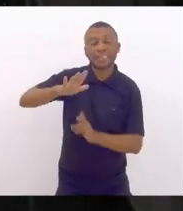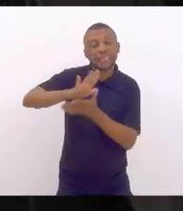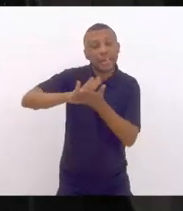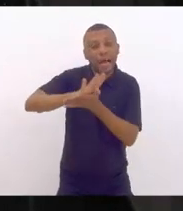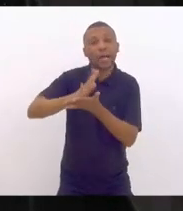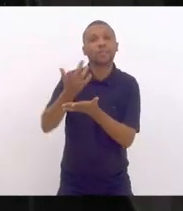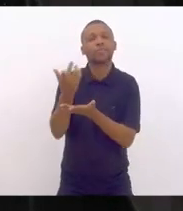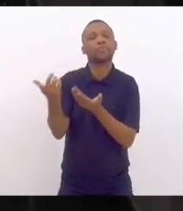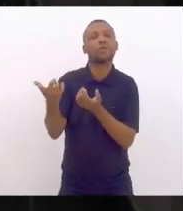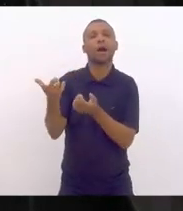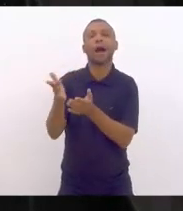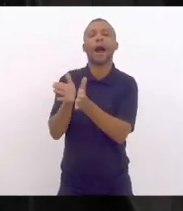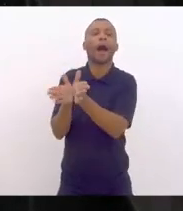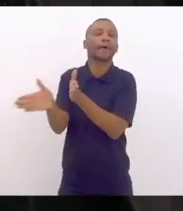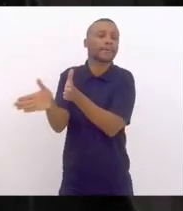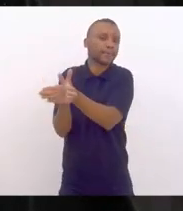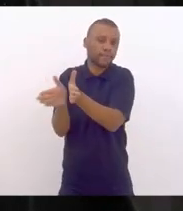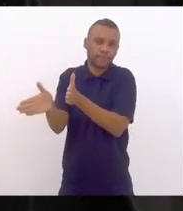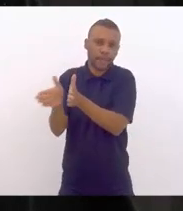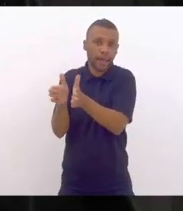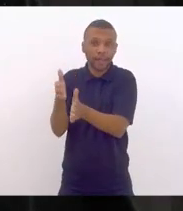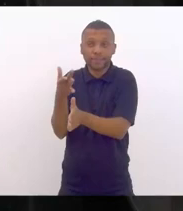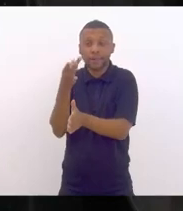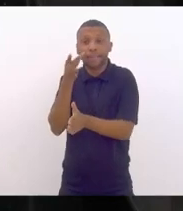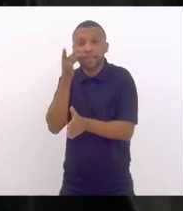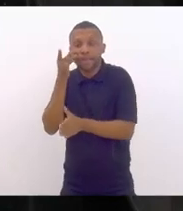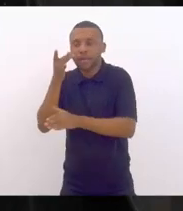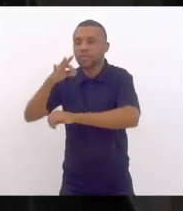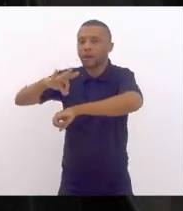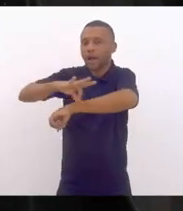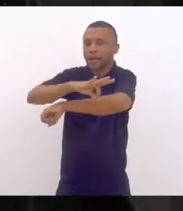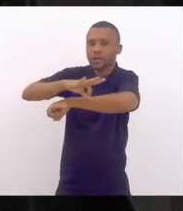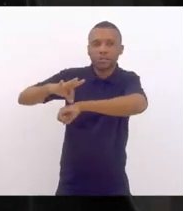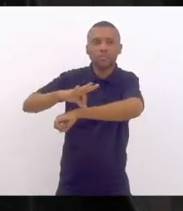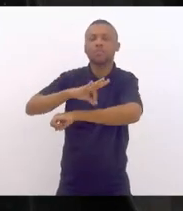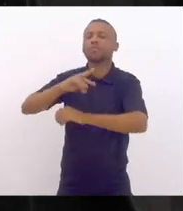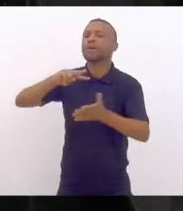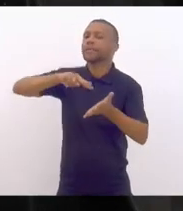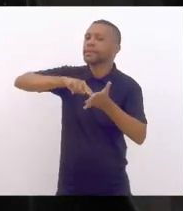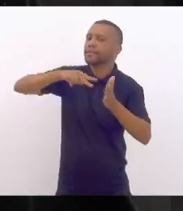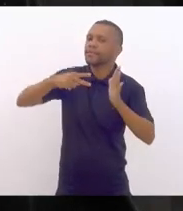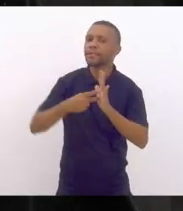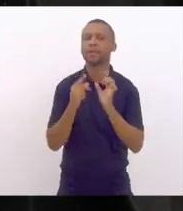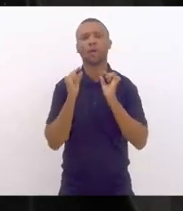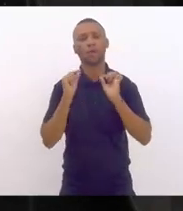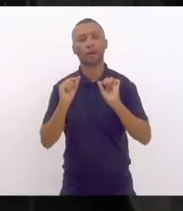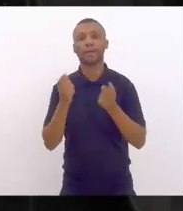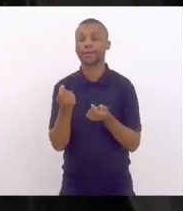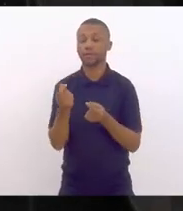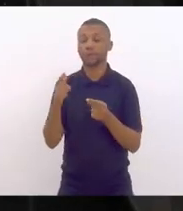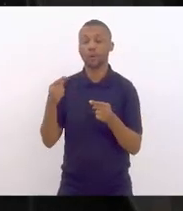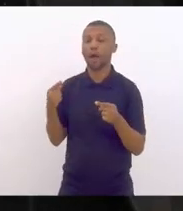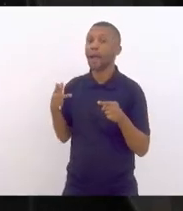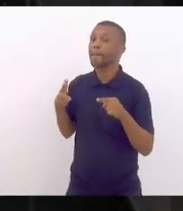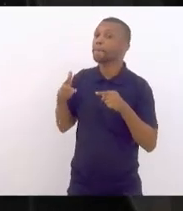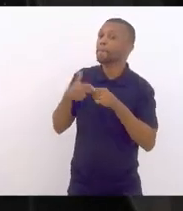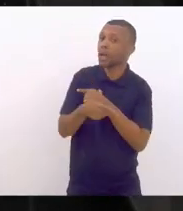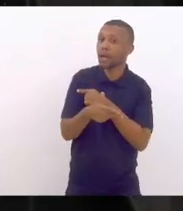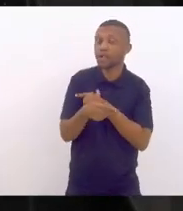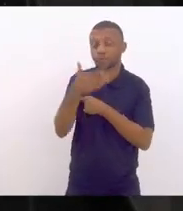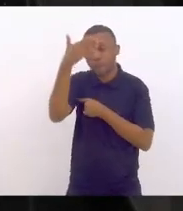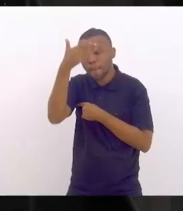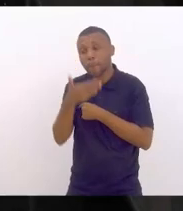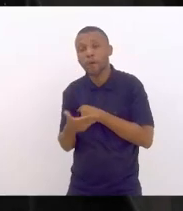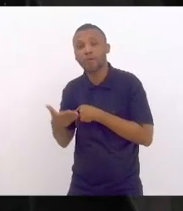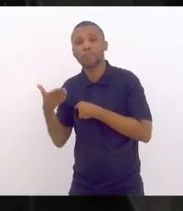mecanismo de acessibilidade físico quer dizer que isso impede impede apenas isso de forma Cabal que